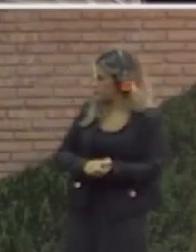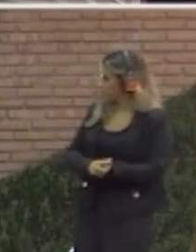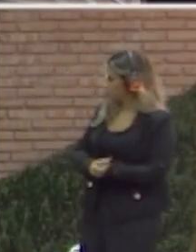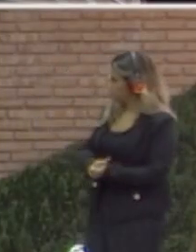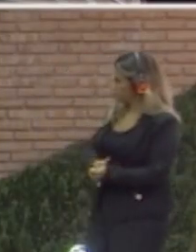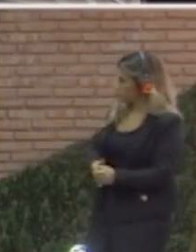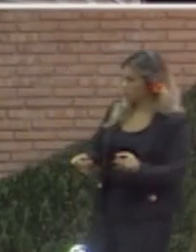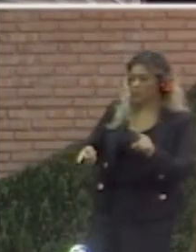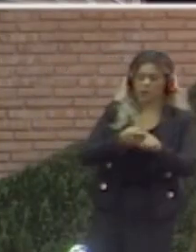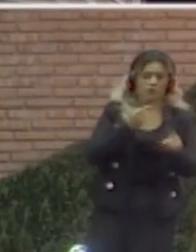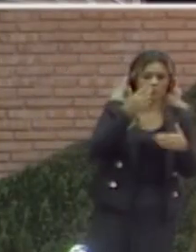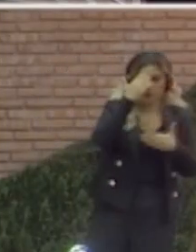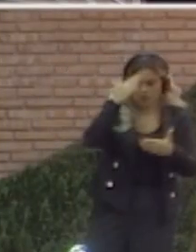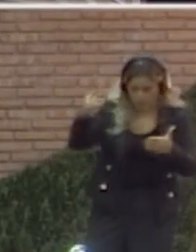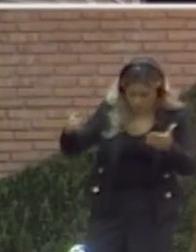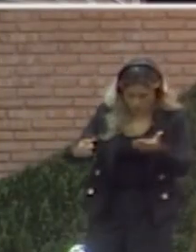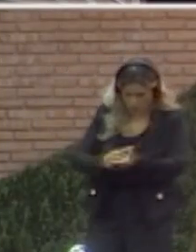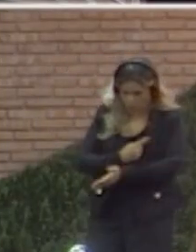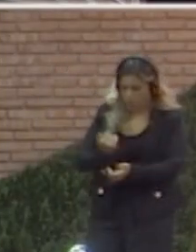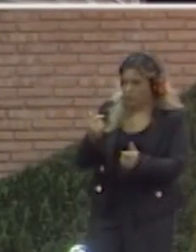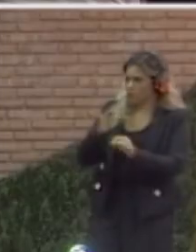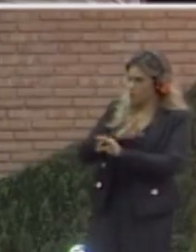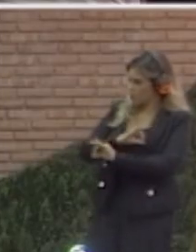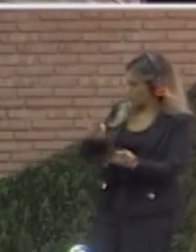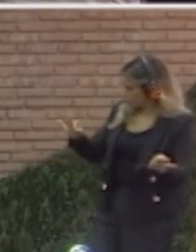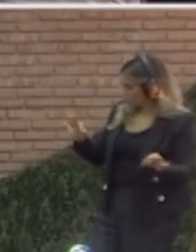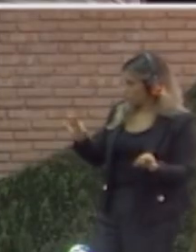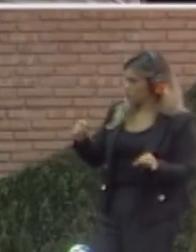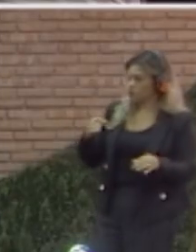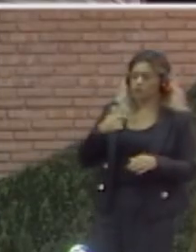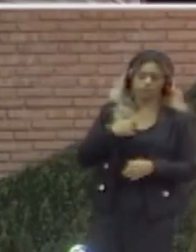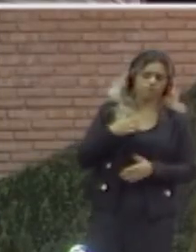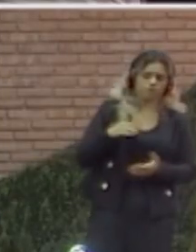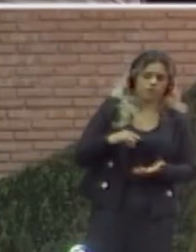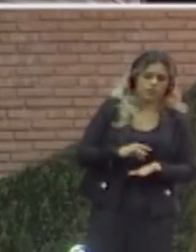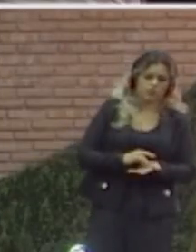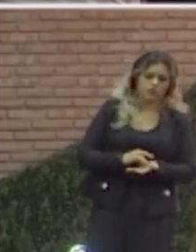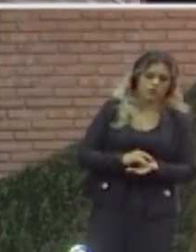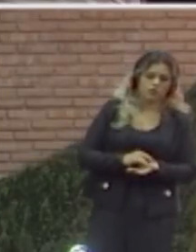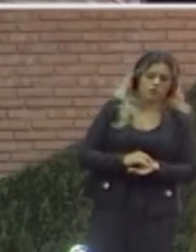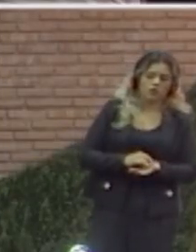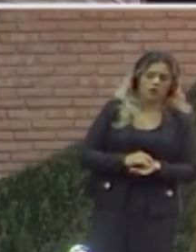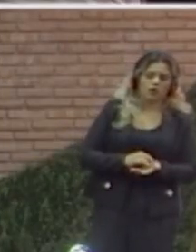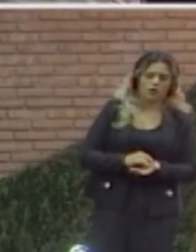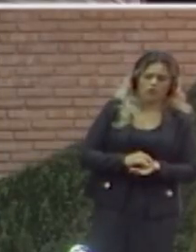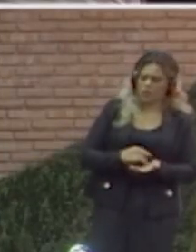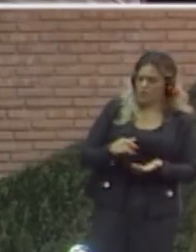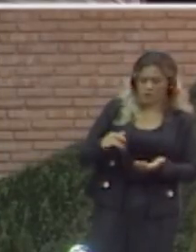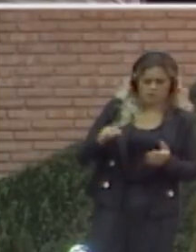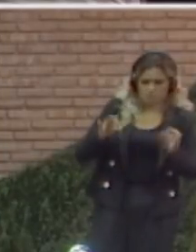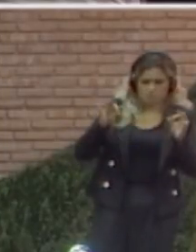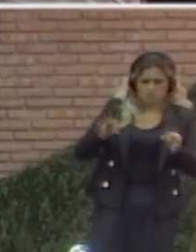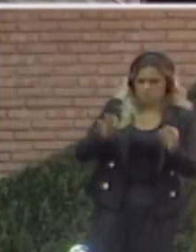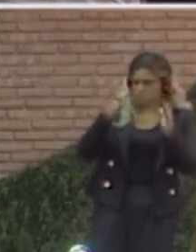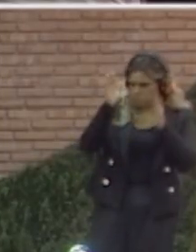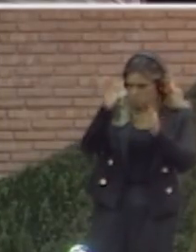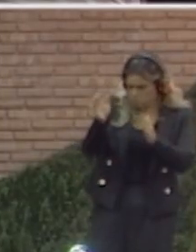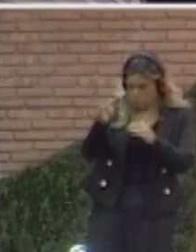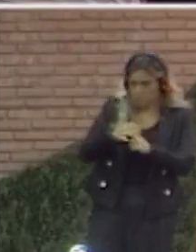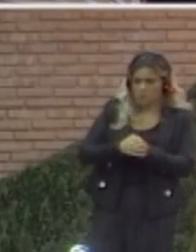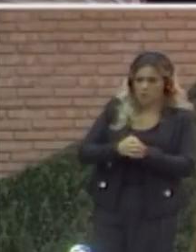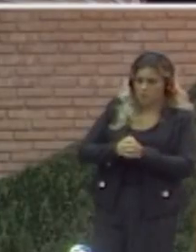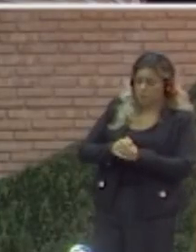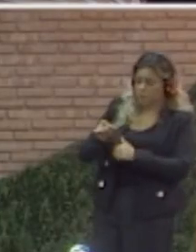Well, thank you for the very good question. Muito obrigada pela excelente pergunta. Maybe I'll just be honest with you. Eu vou ser bem honesto.